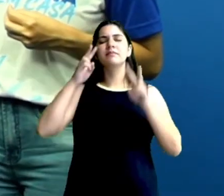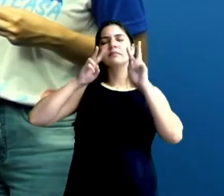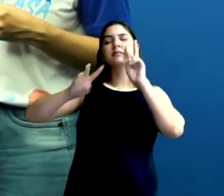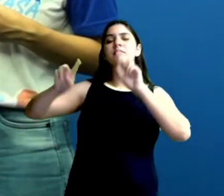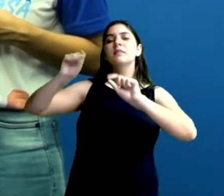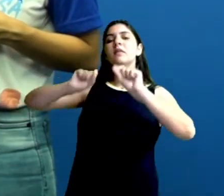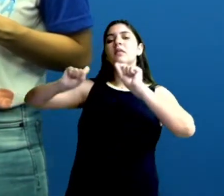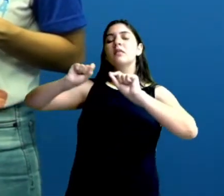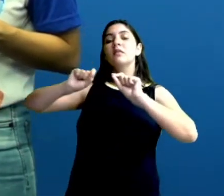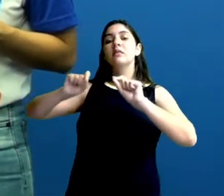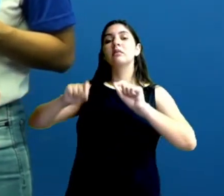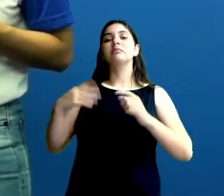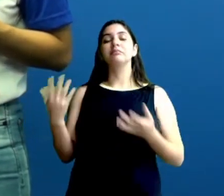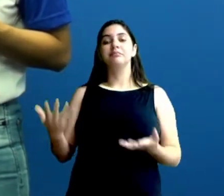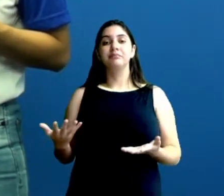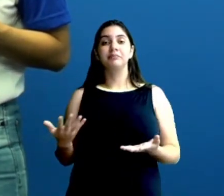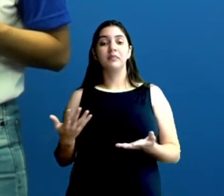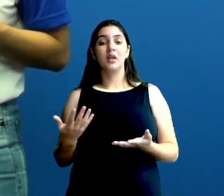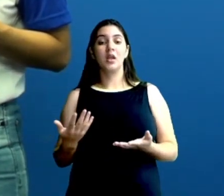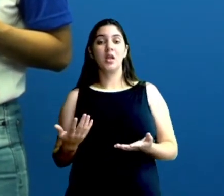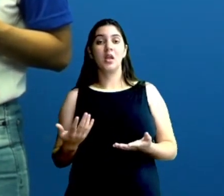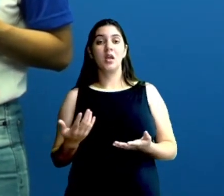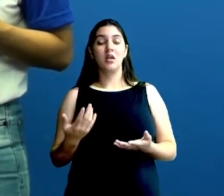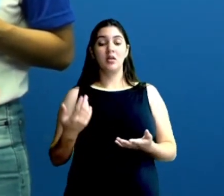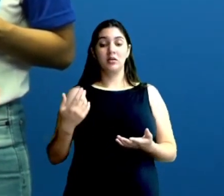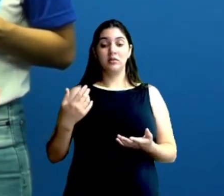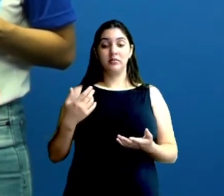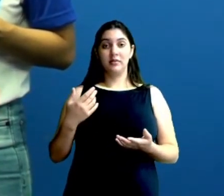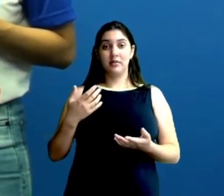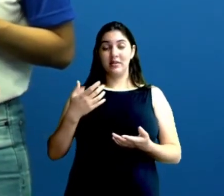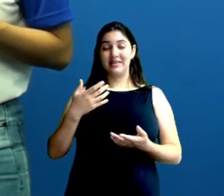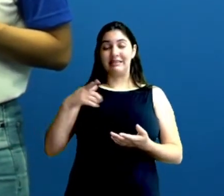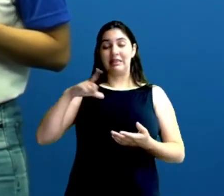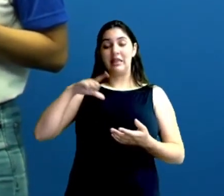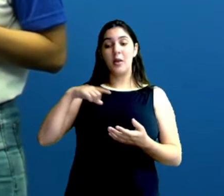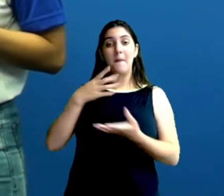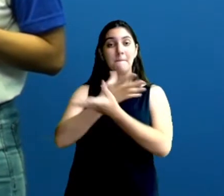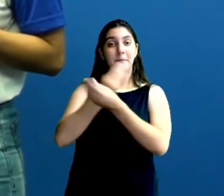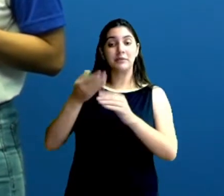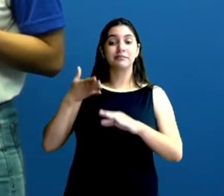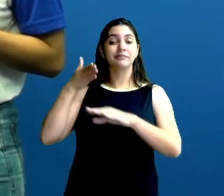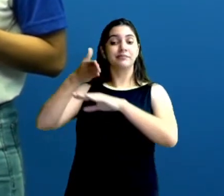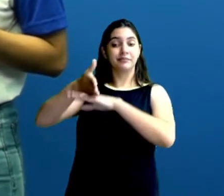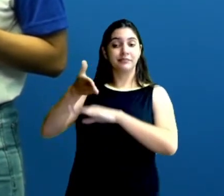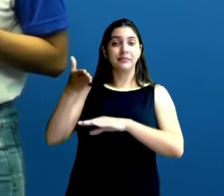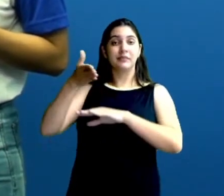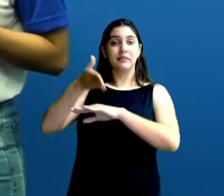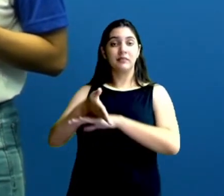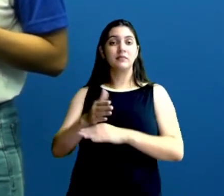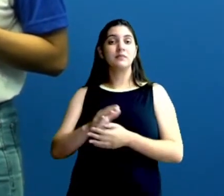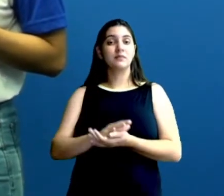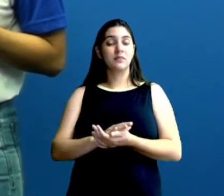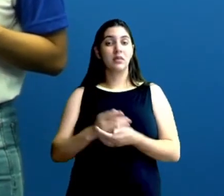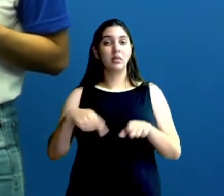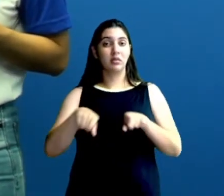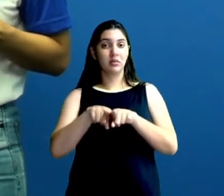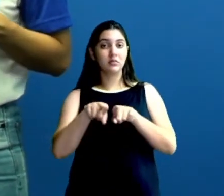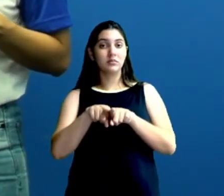que tanto sendo alvo de invasões, quanto sendo